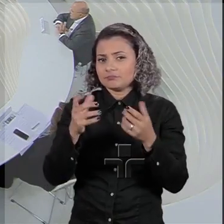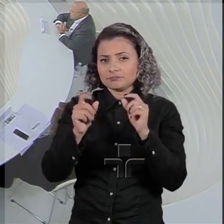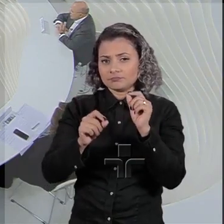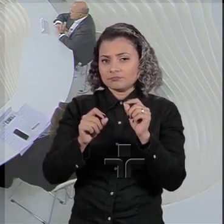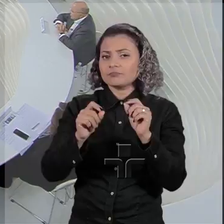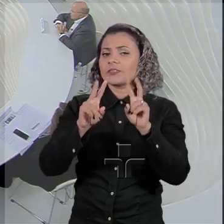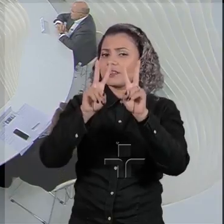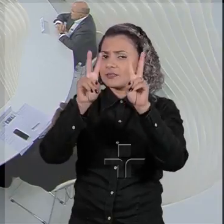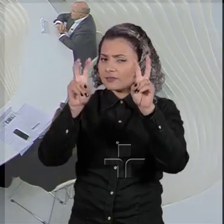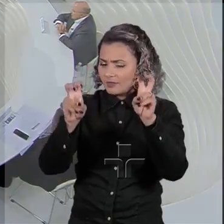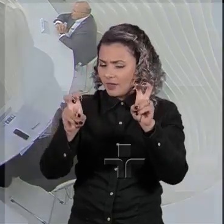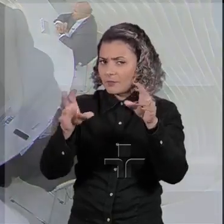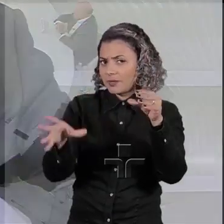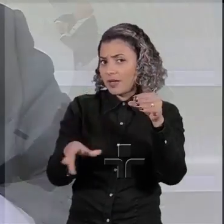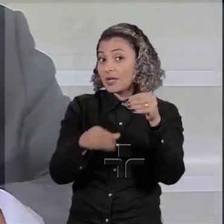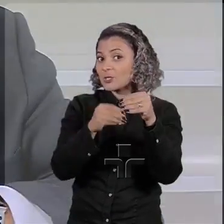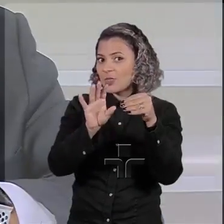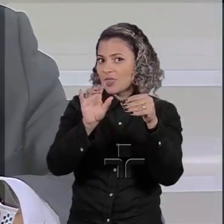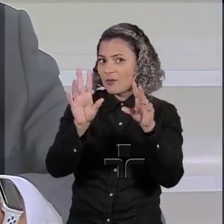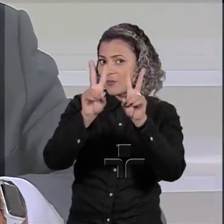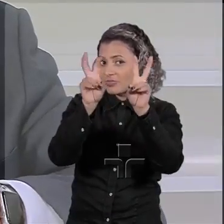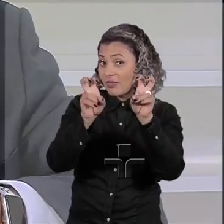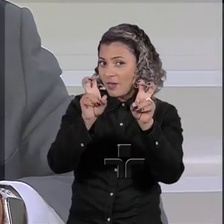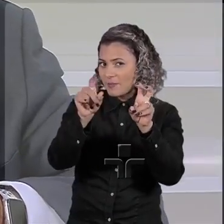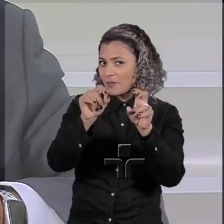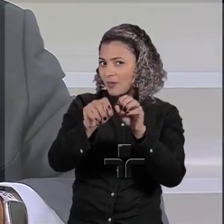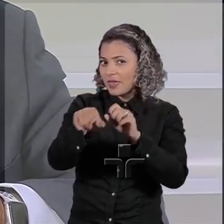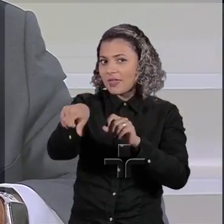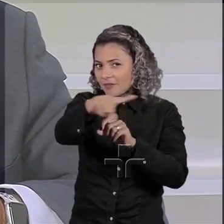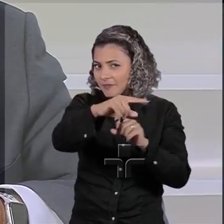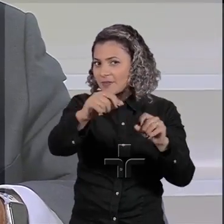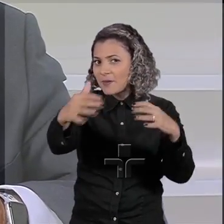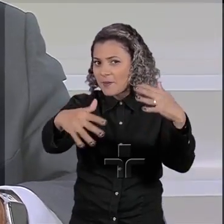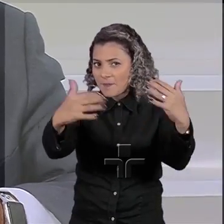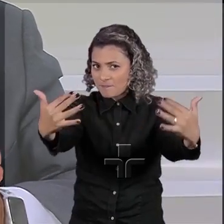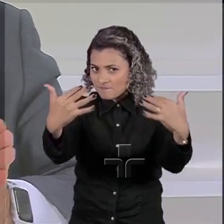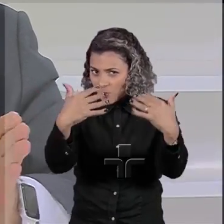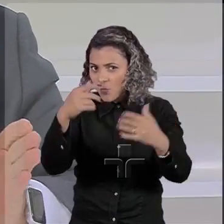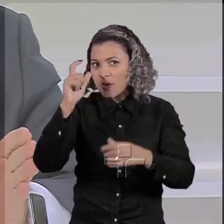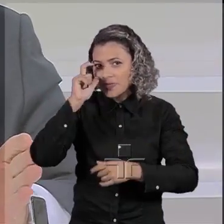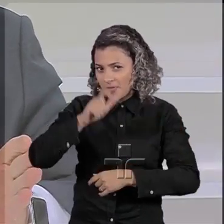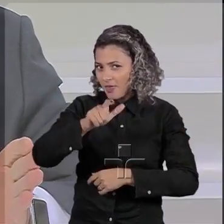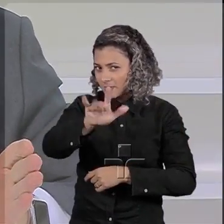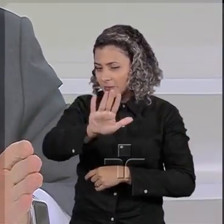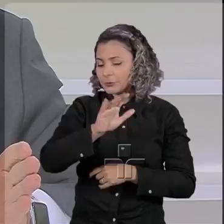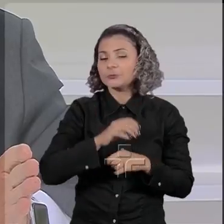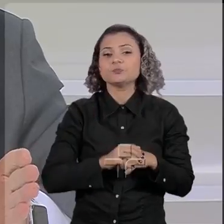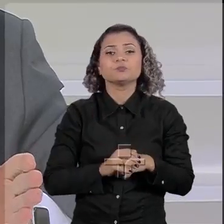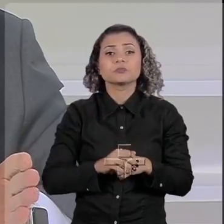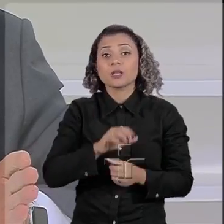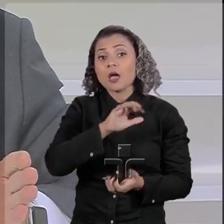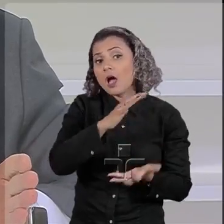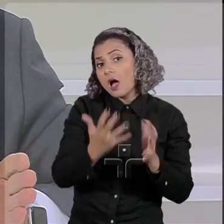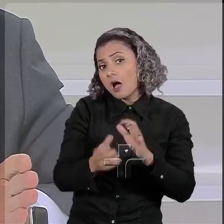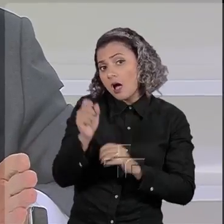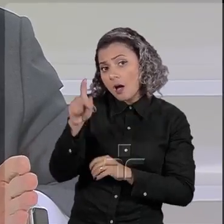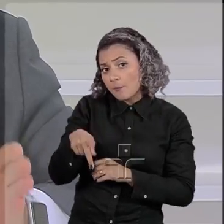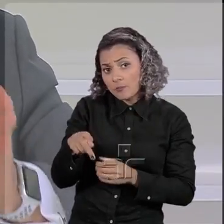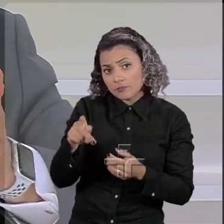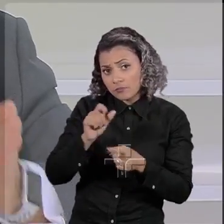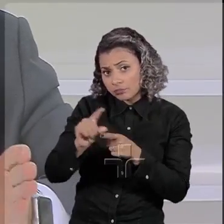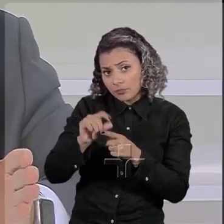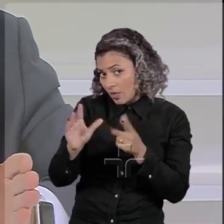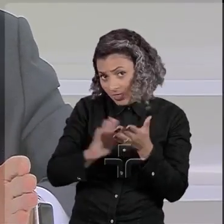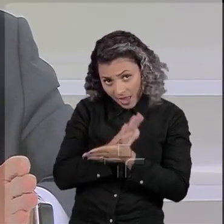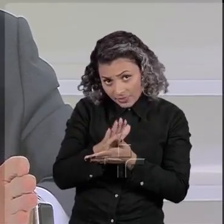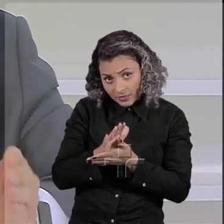questão adicional que interessa os telespectadores, que é o seguinte: o que acontece se a reforma não for aprovada? Certo? Essa é